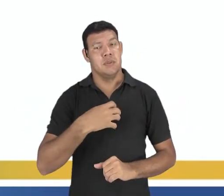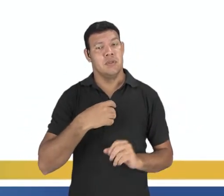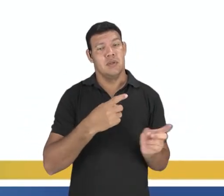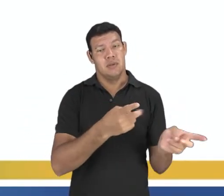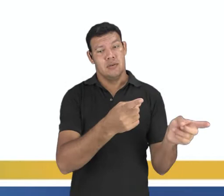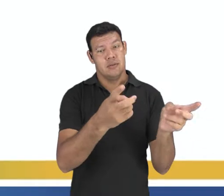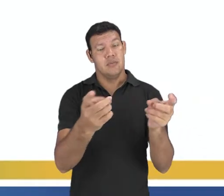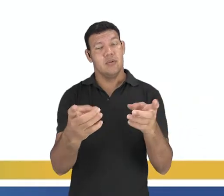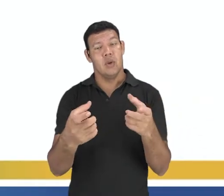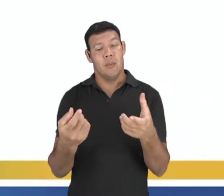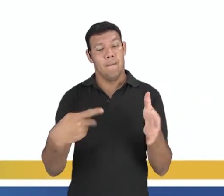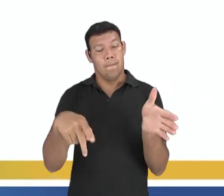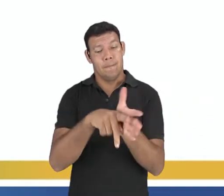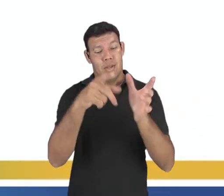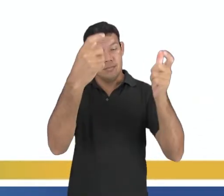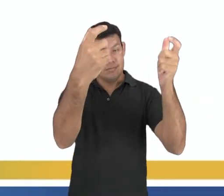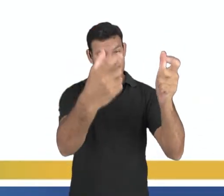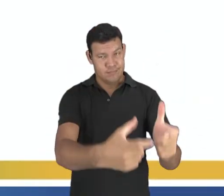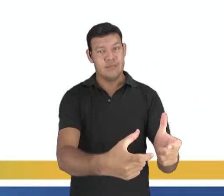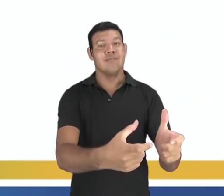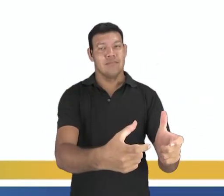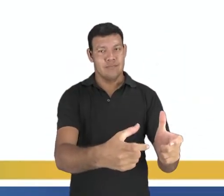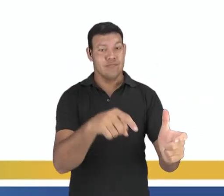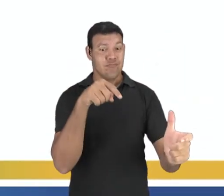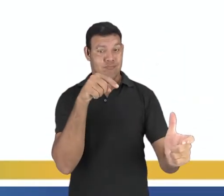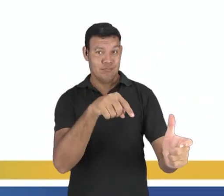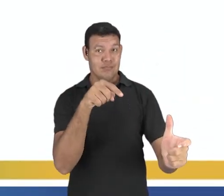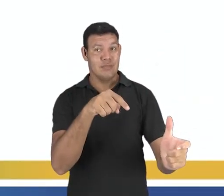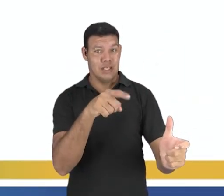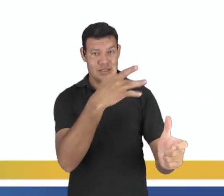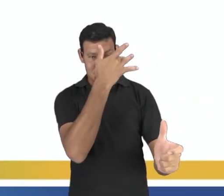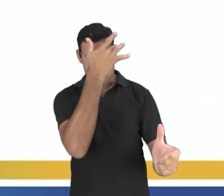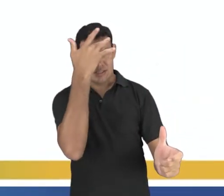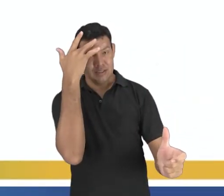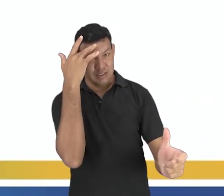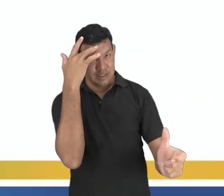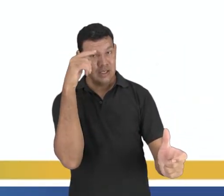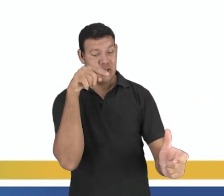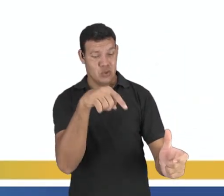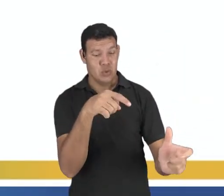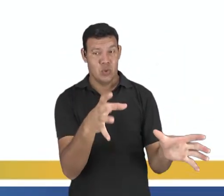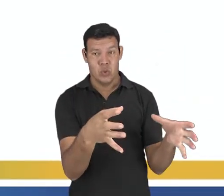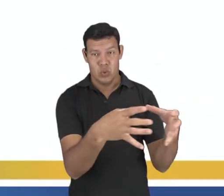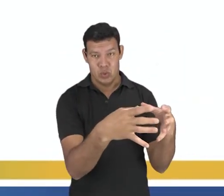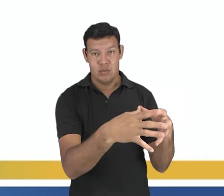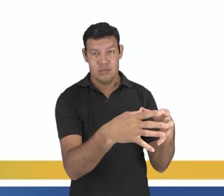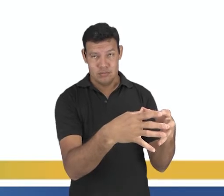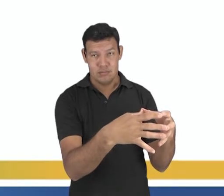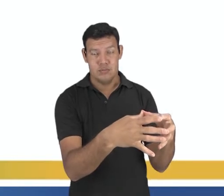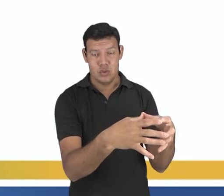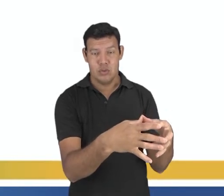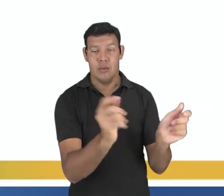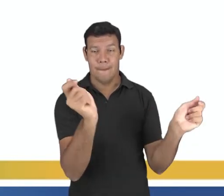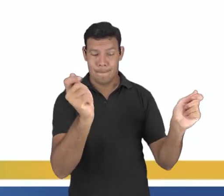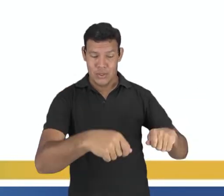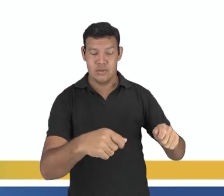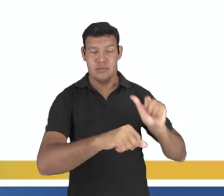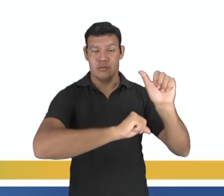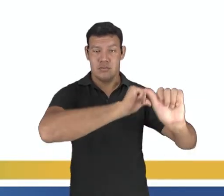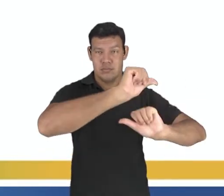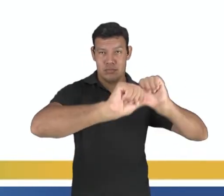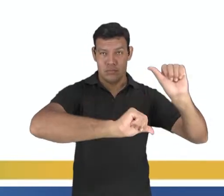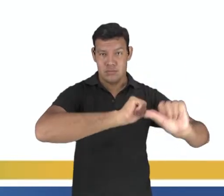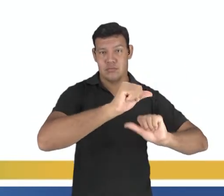era local. Isso quer dizer que apenas as pessoas de uma determinada comunidade realizavam essas